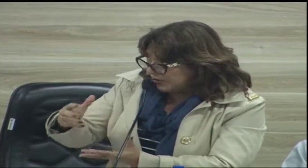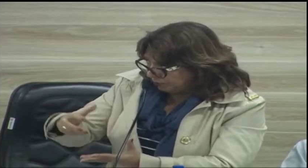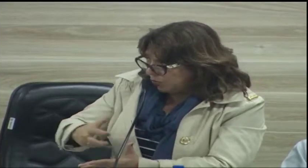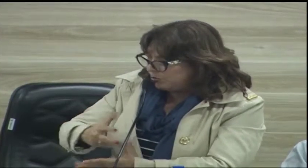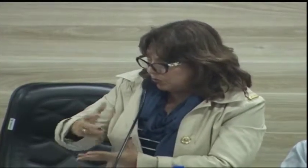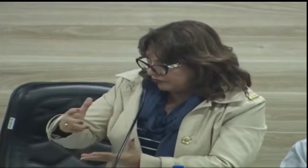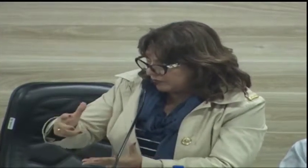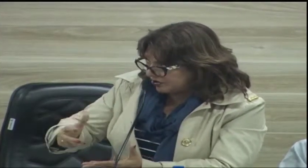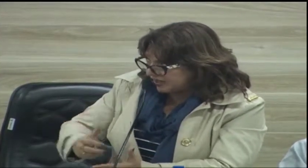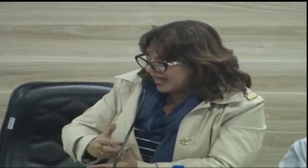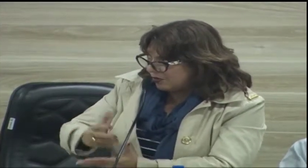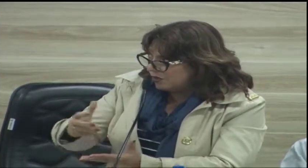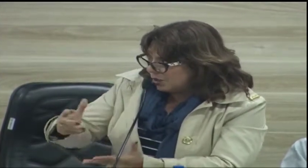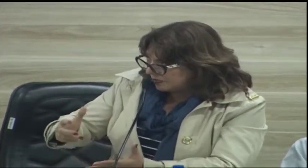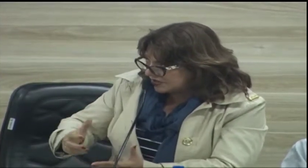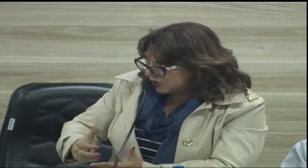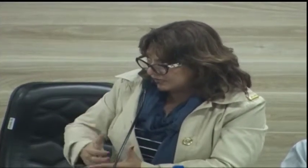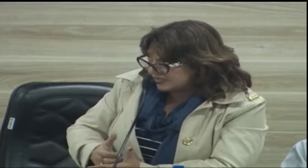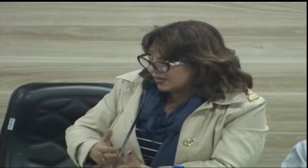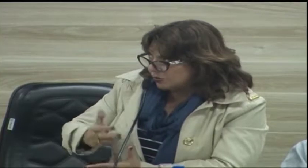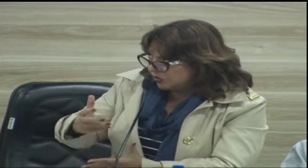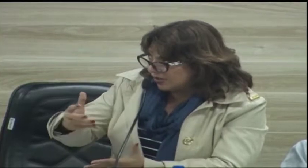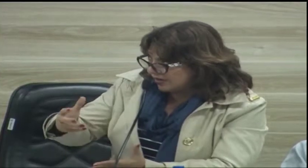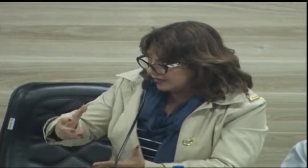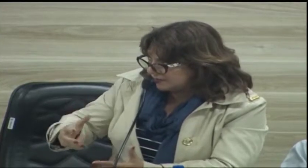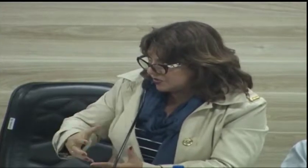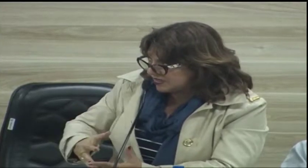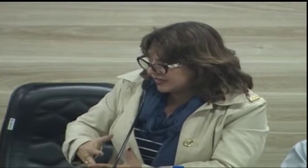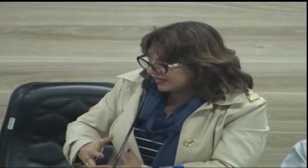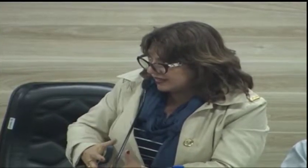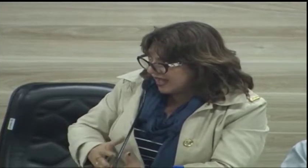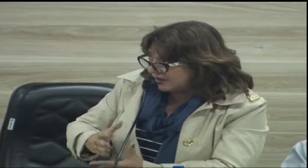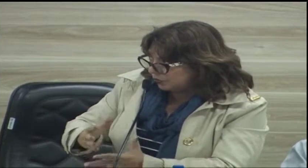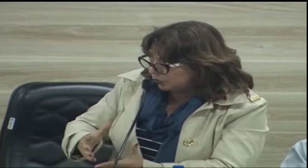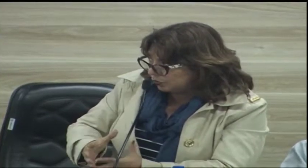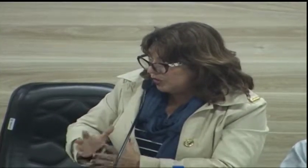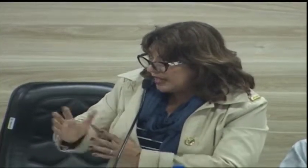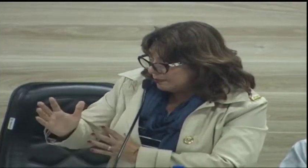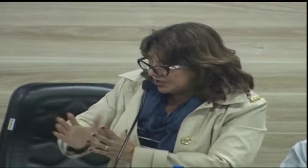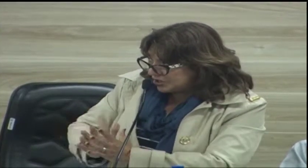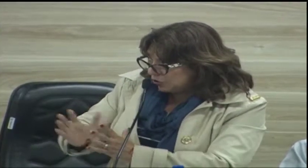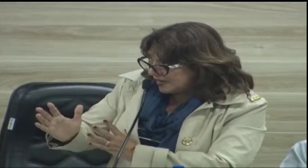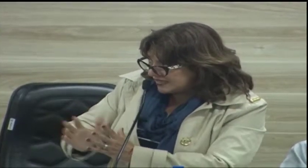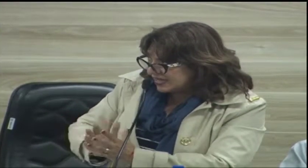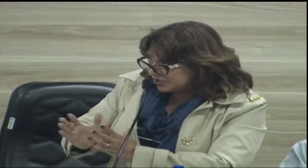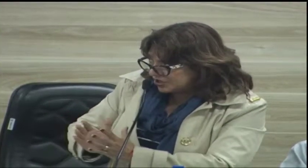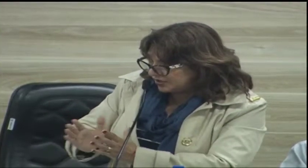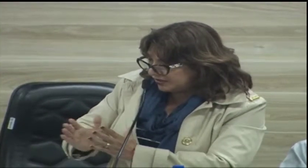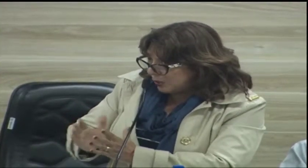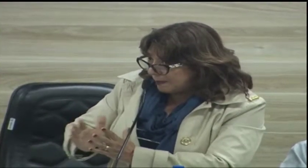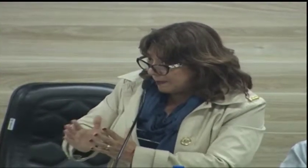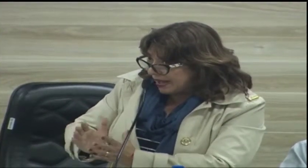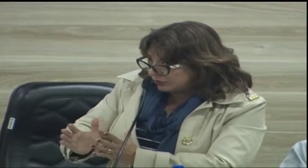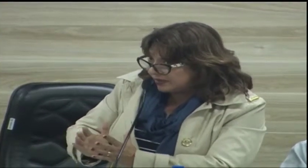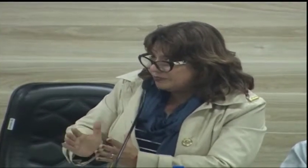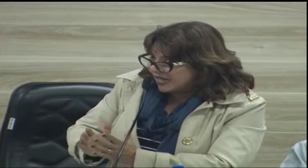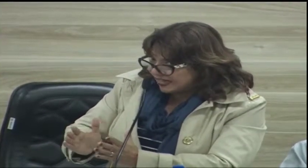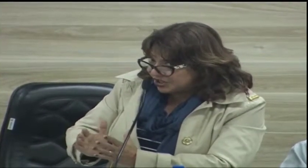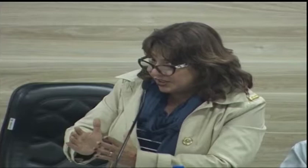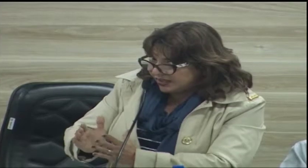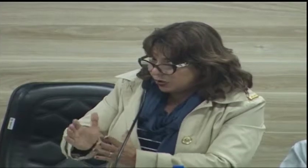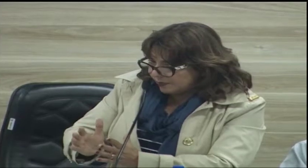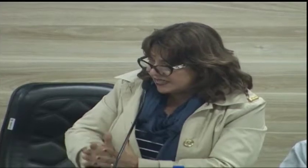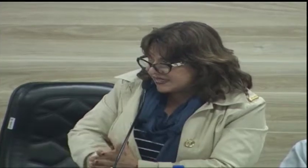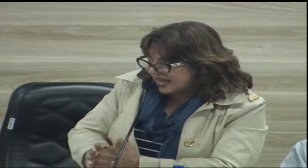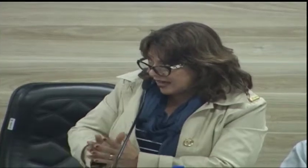com o poder público de uma forma geral, o pessoal da saúde, e agora temos o secretário e tudo, para a gente começar, acho que é uma pauta que